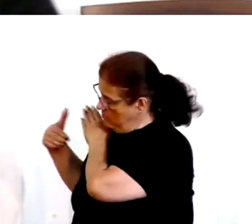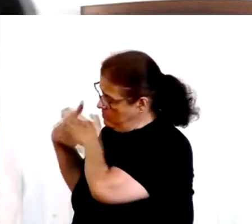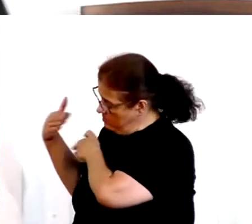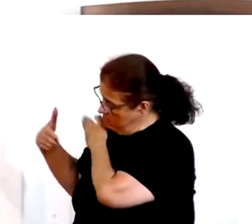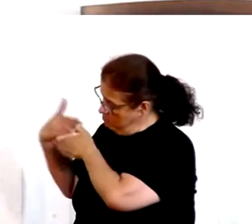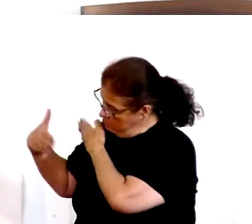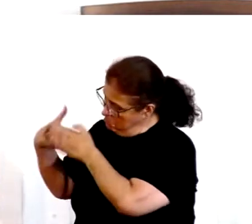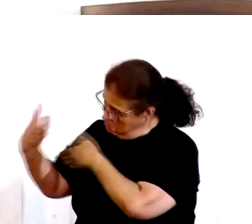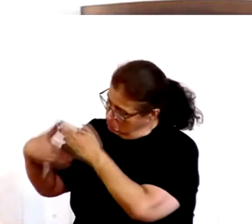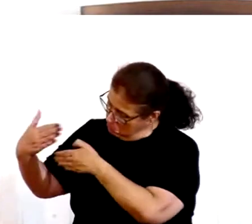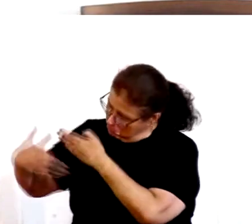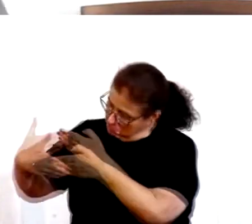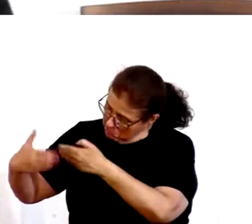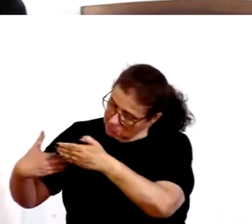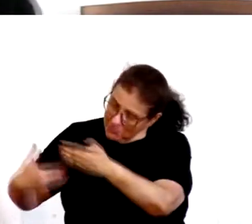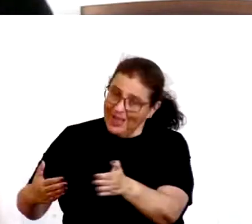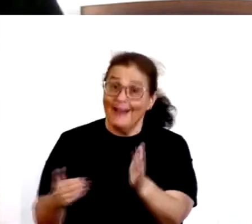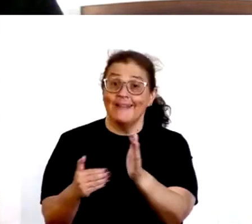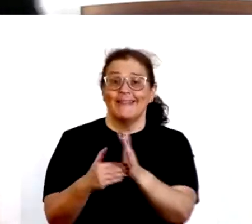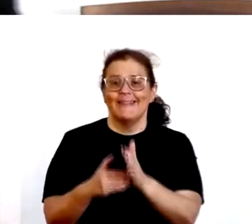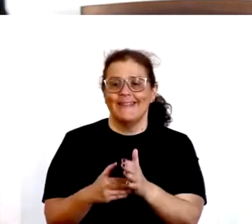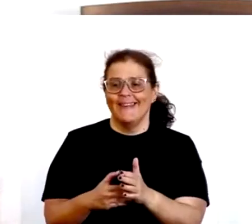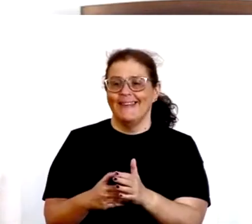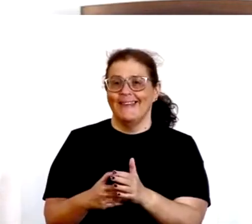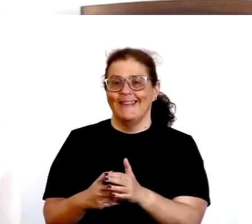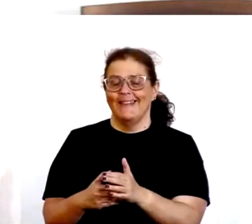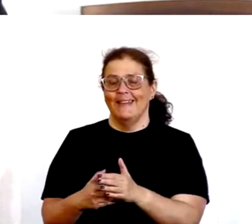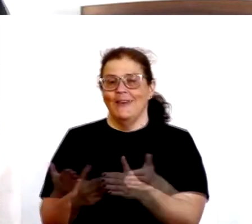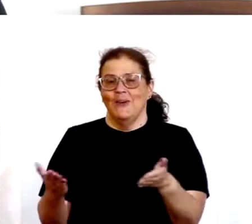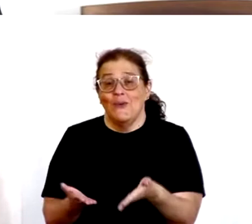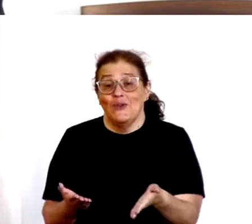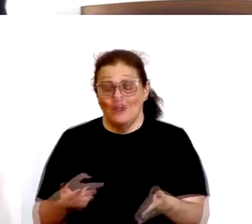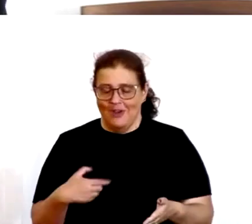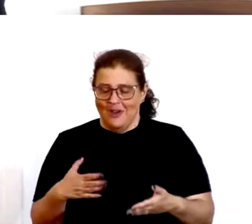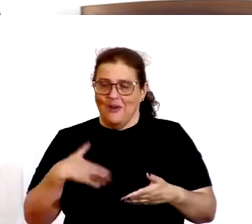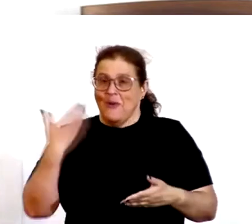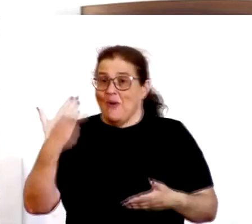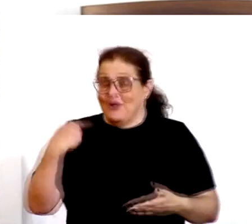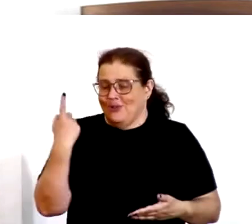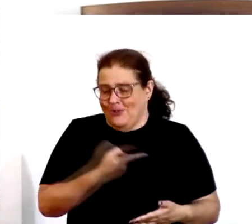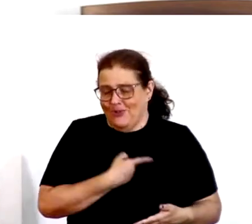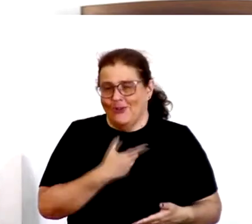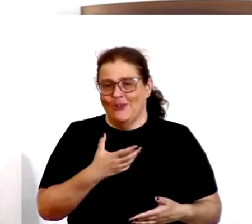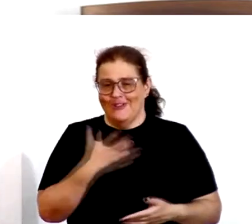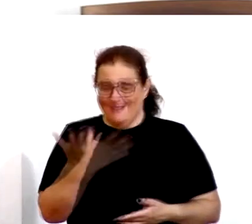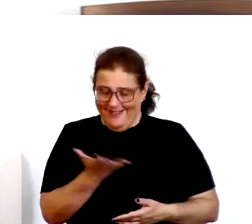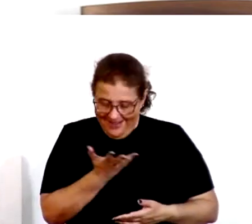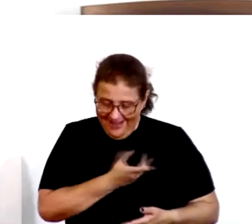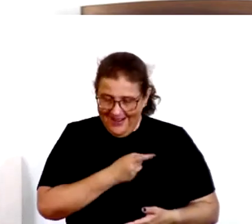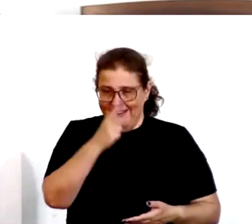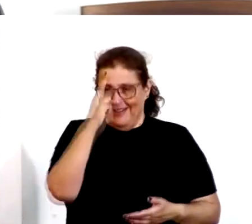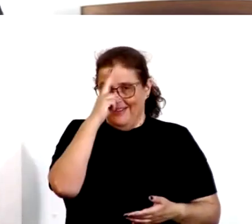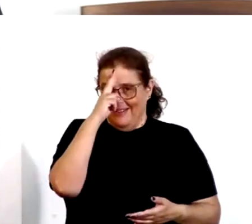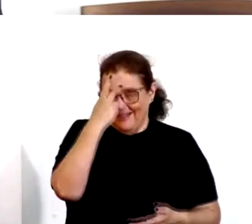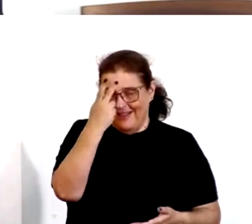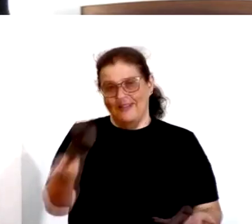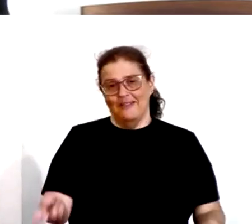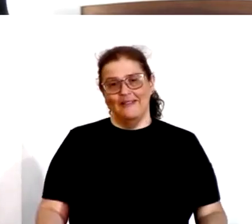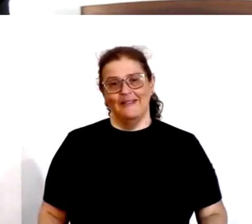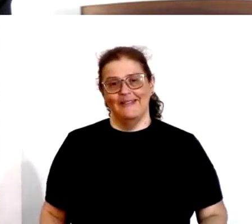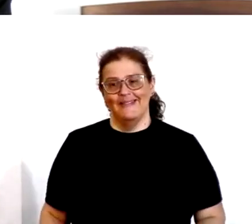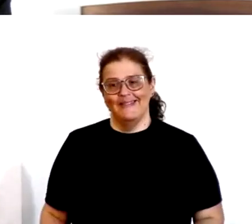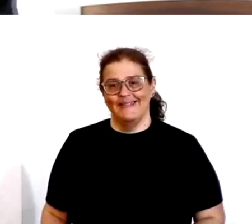morte para a vida, e você não é sozinho como judeu,